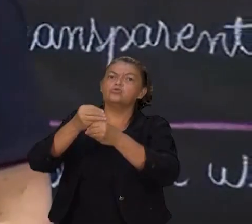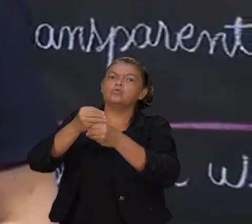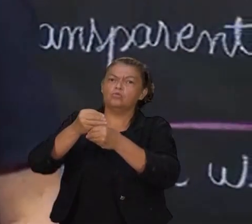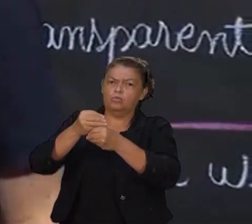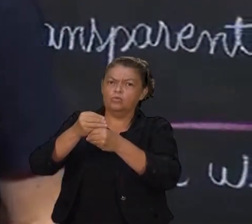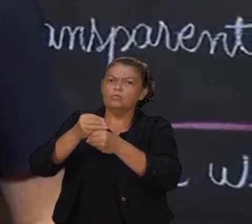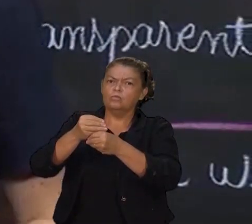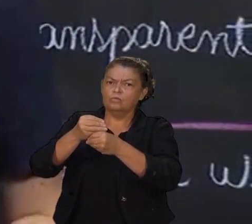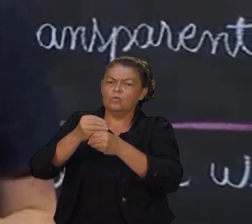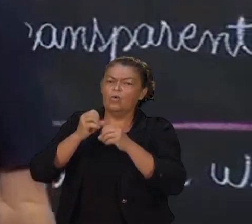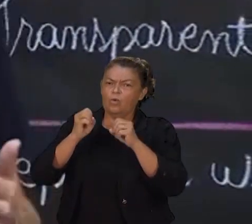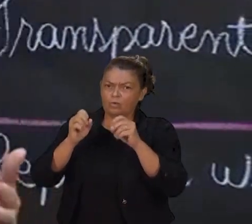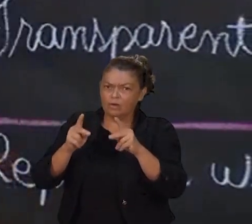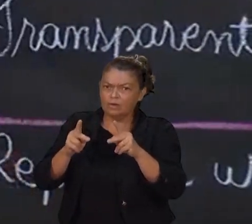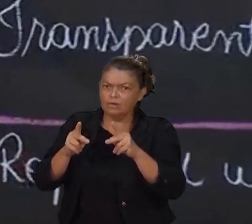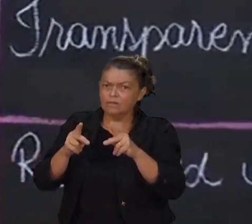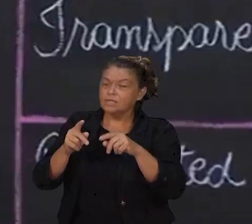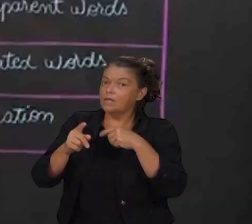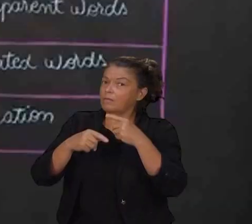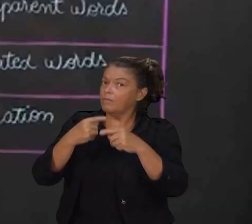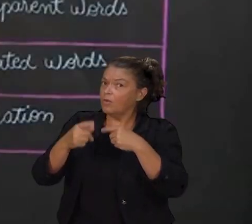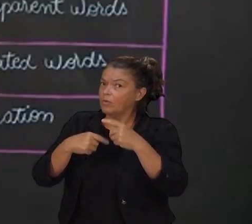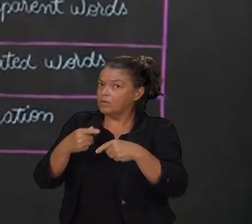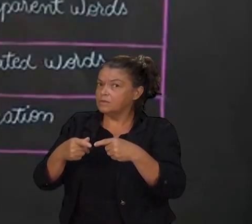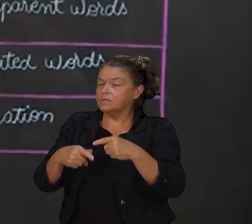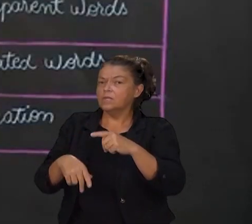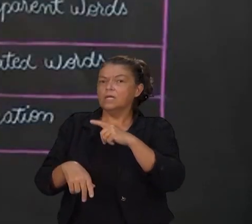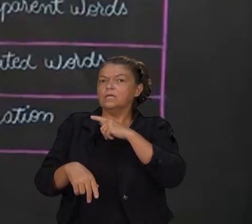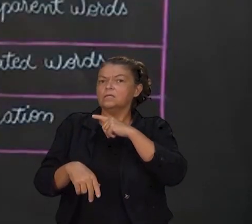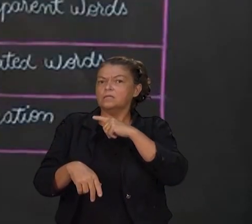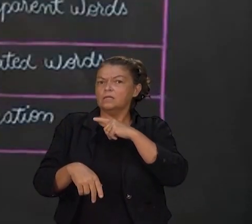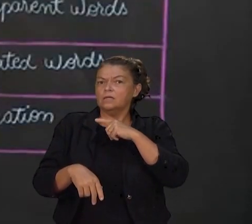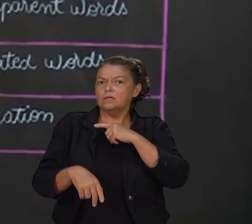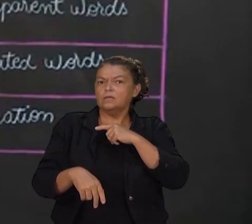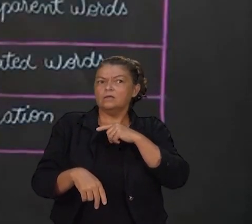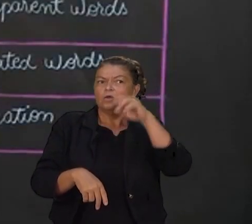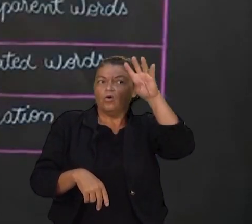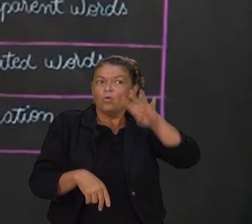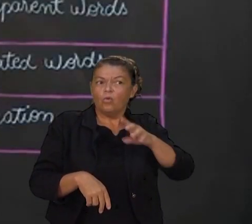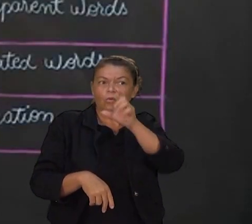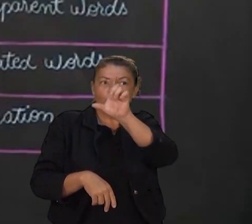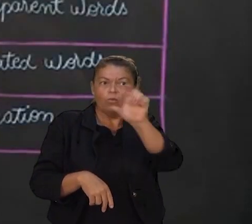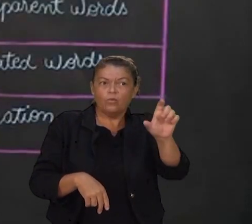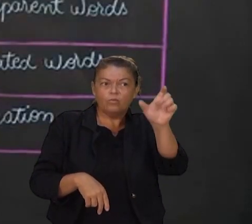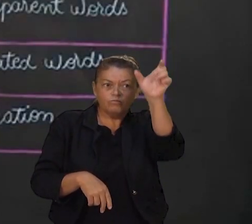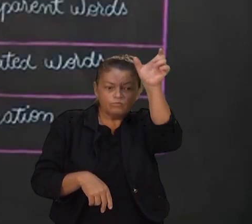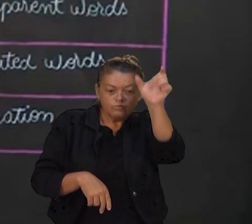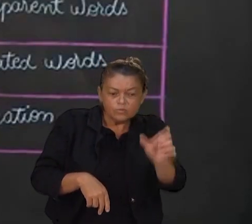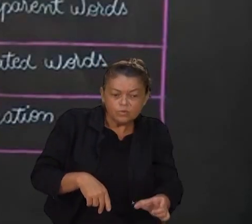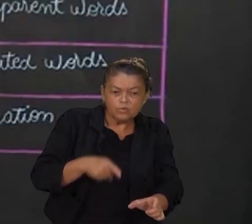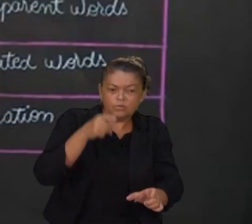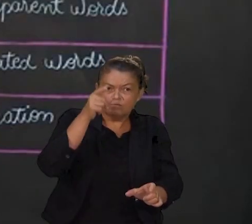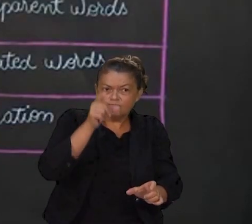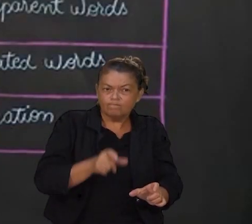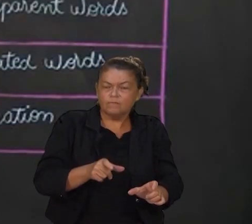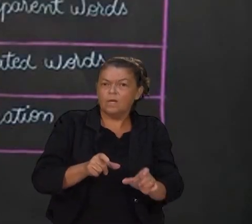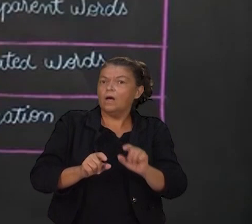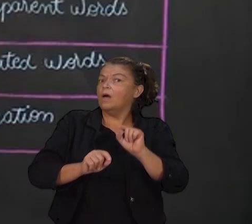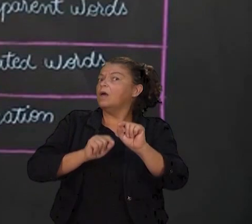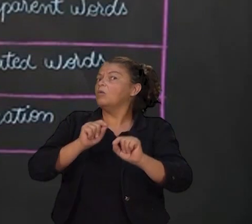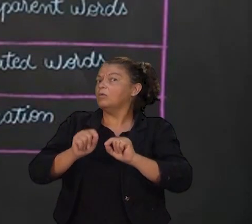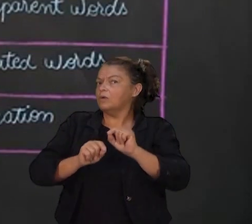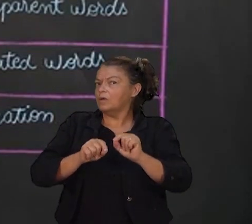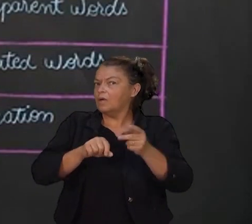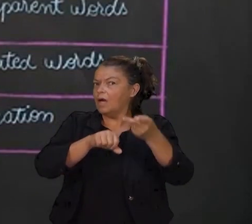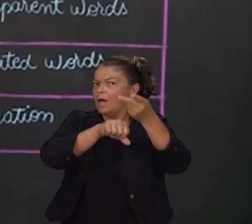do texto. Depois, eu tenho o scanning. O scanning já é justamente a